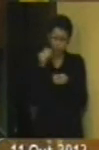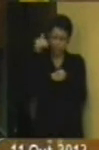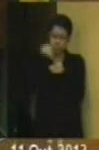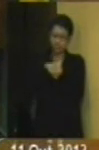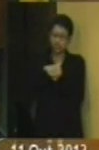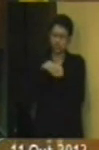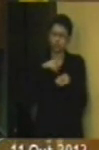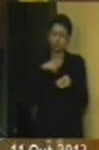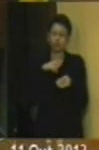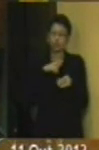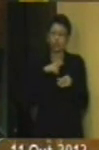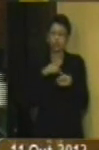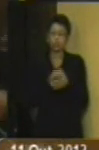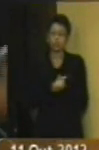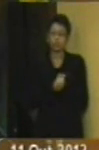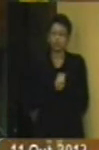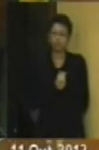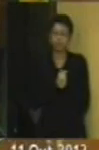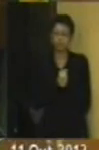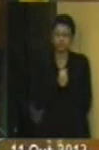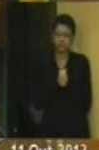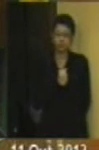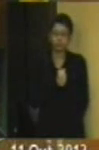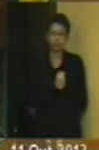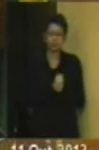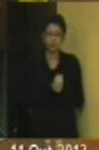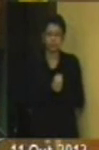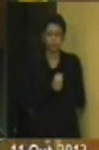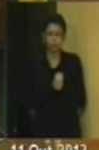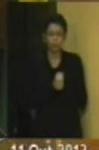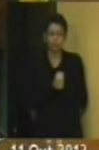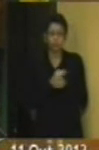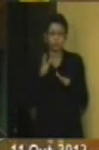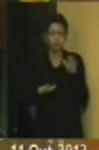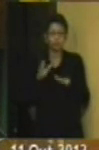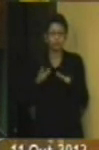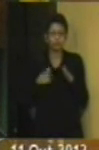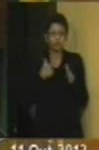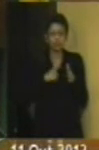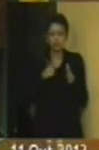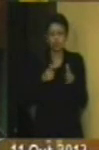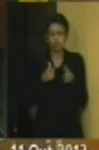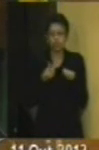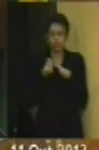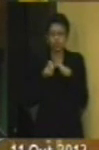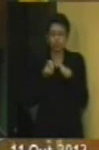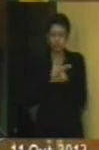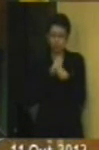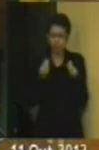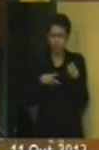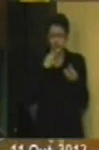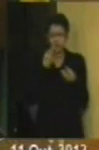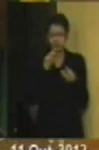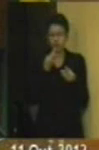pequenininho talvez um grão de carne um farol de carne moída não mais do que isso talvez não tenha nem o caldo talvez seja só uma